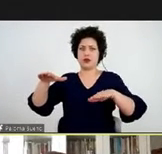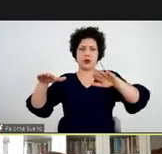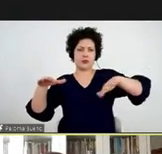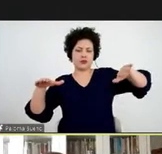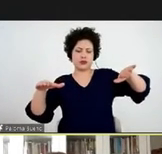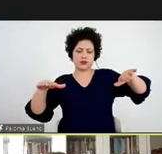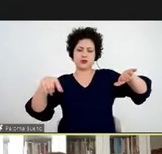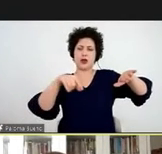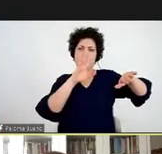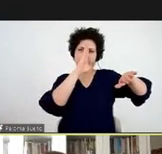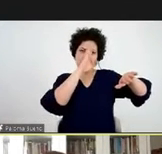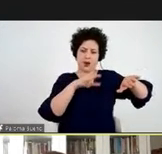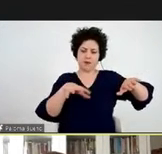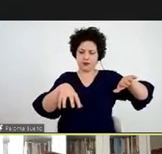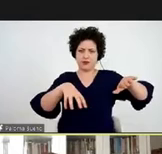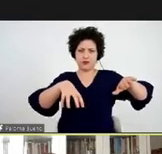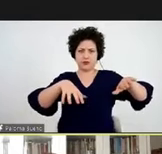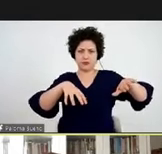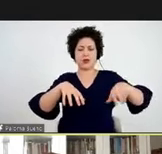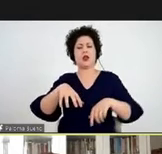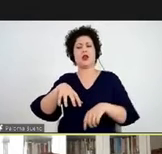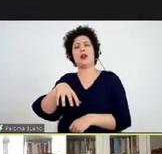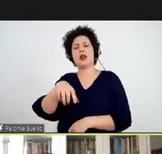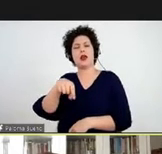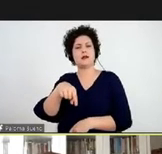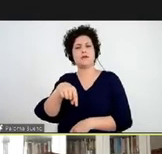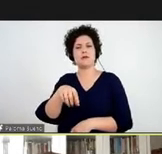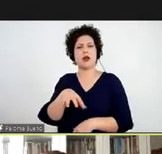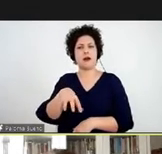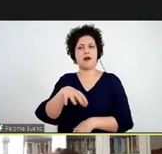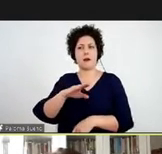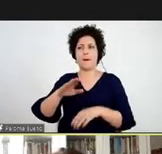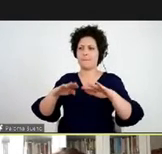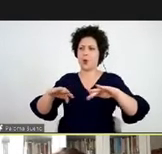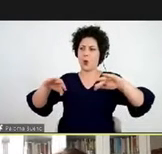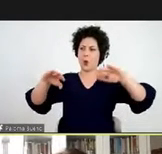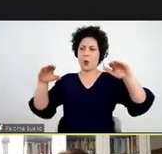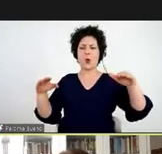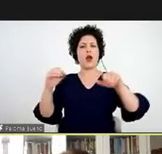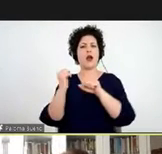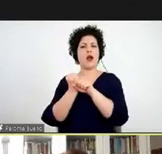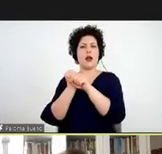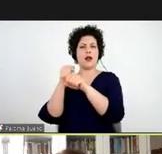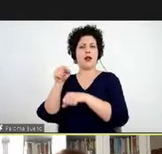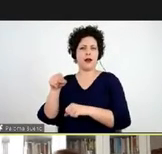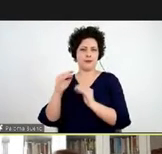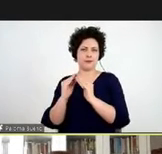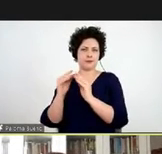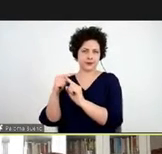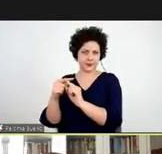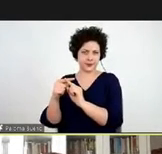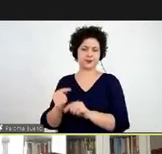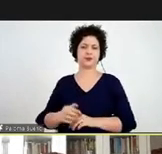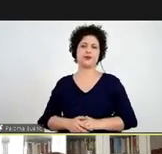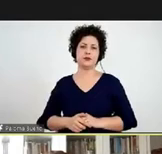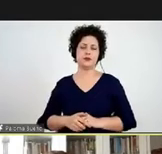da cidade. Então, uma da parte montanhosa foi construída essa capela. Então, se